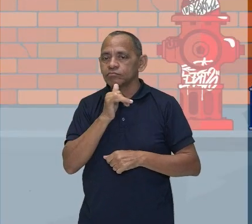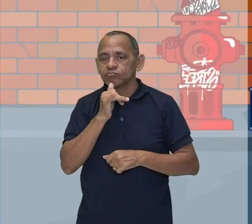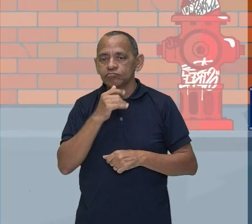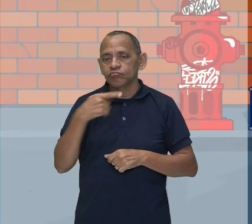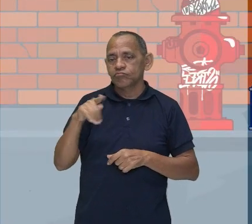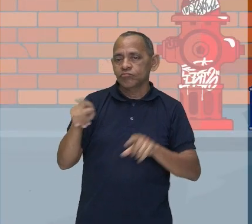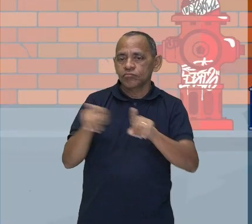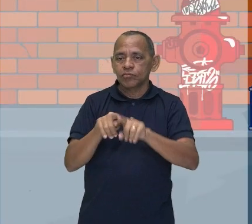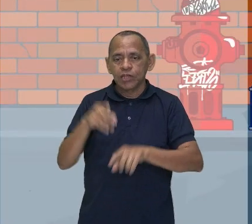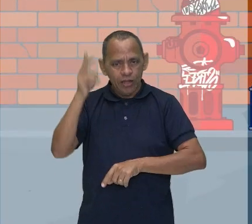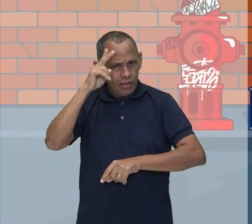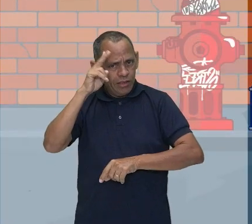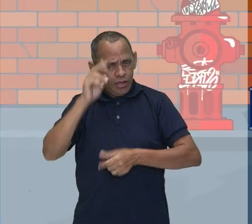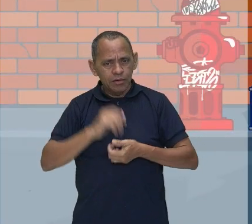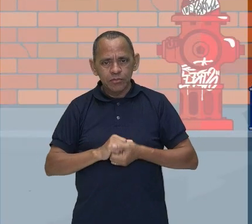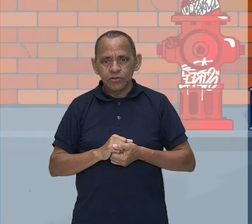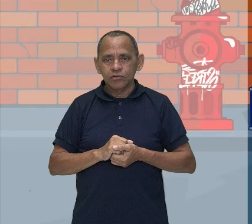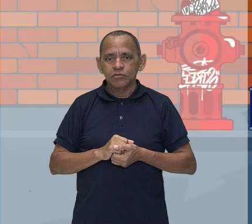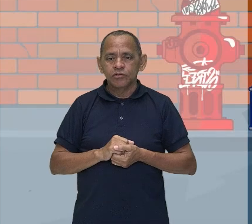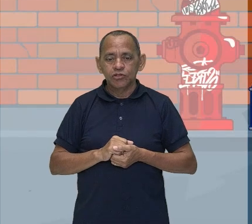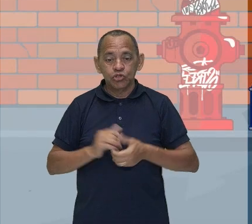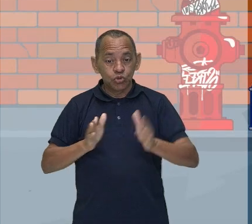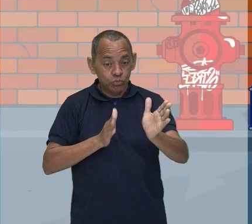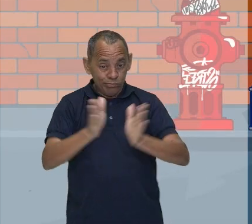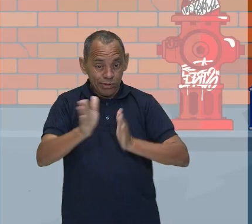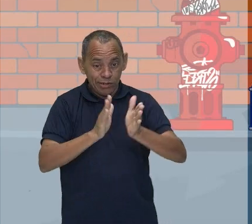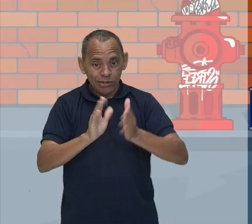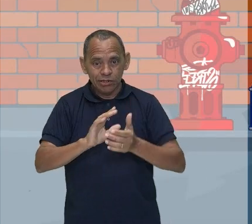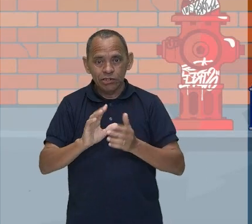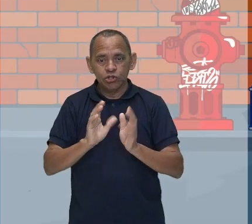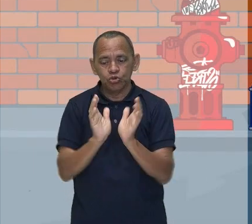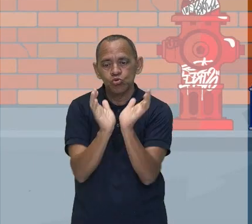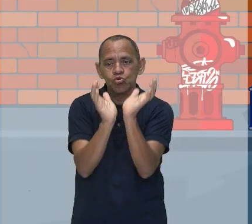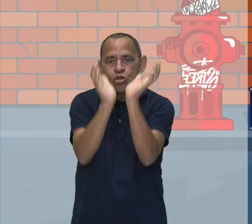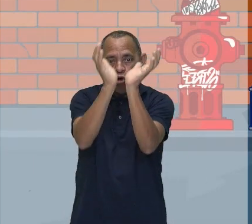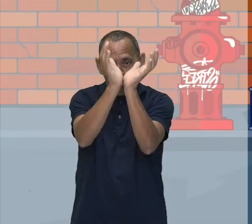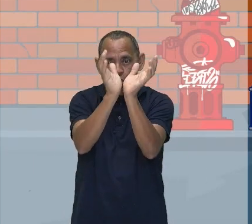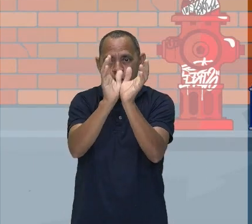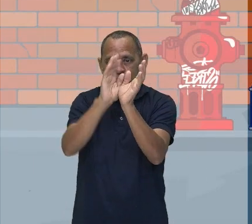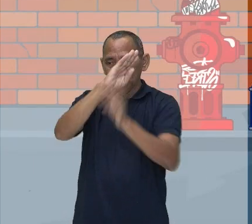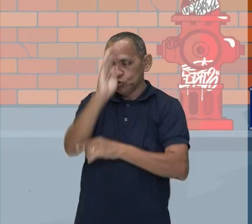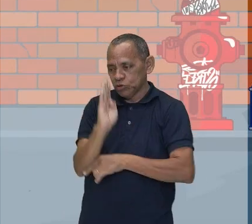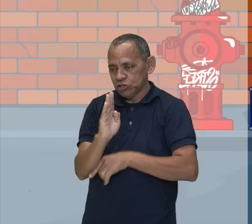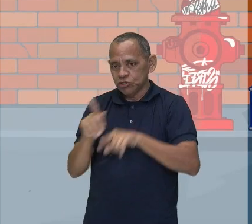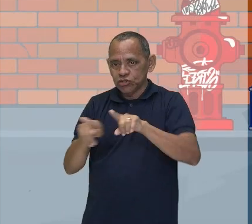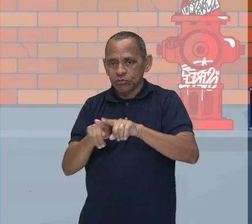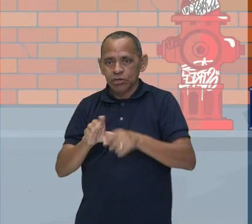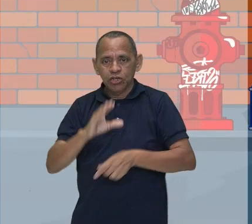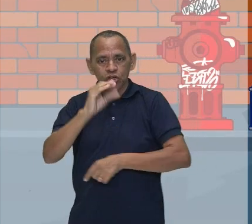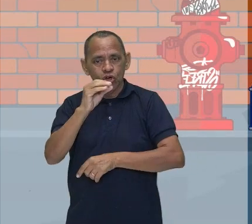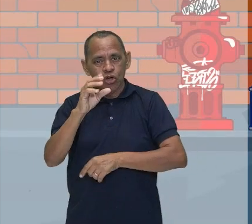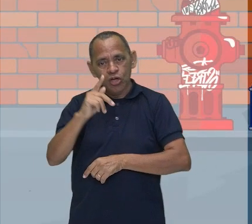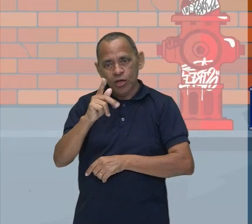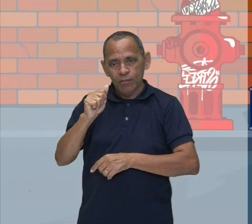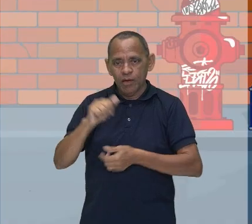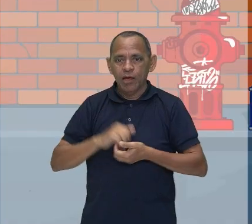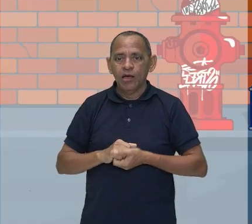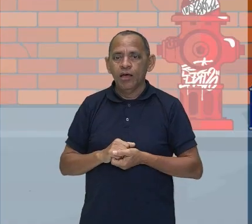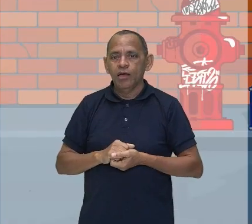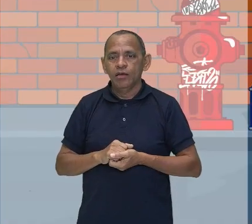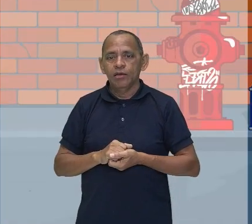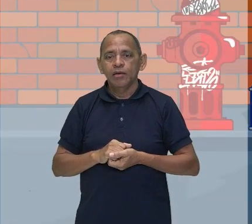muito bem sobre a questão da Copa. Ah, a Copa vai acontecer no Brasil. E aí o pessoal assim, o Brasil não tem condições, era para estar